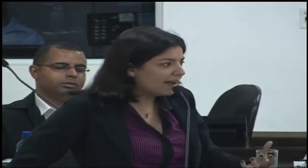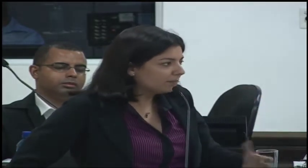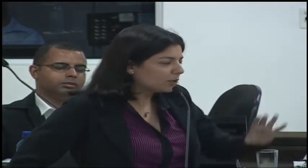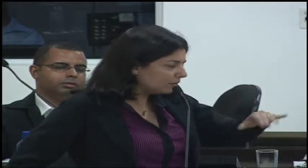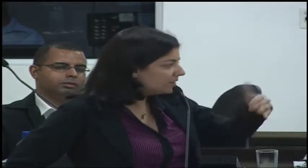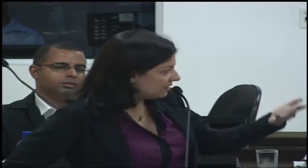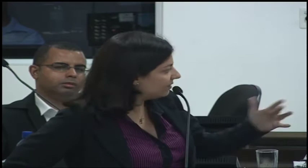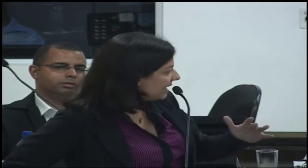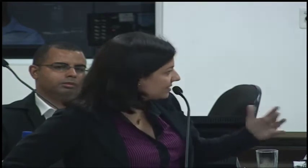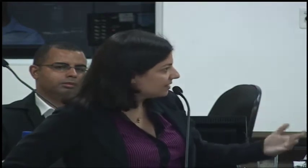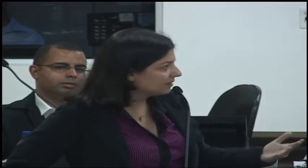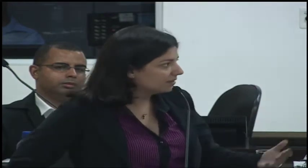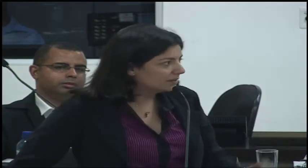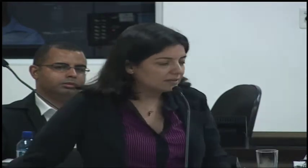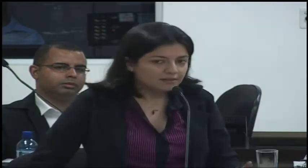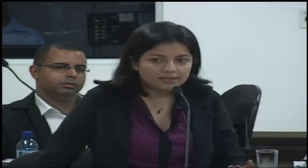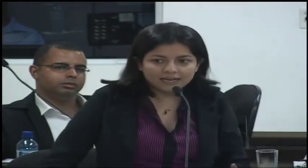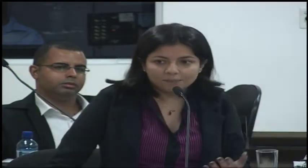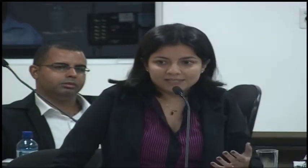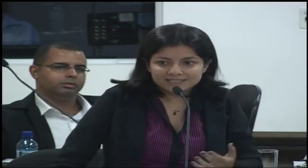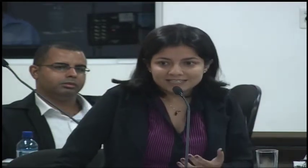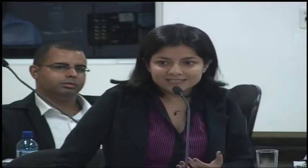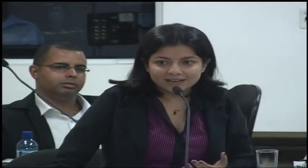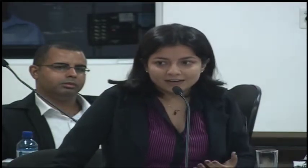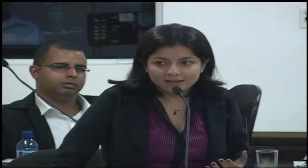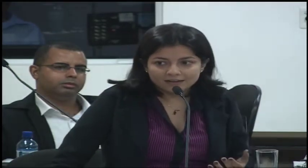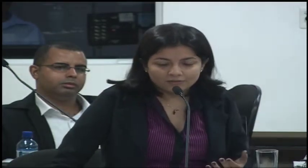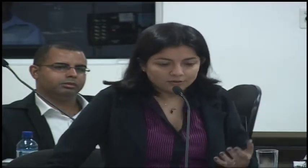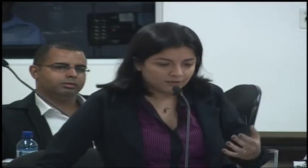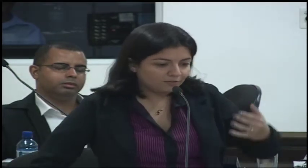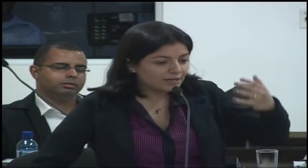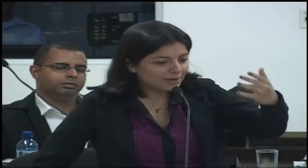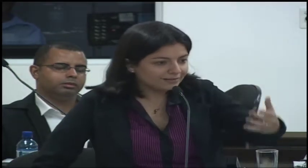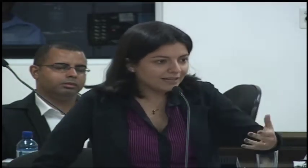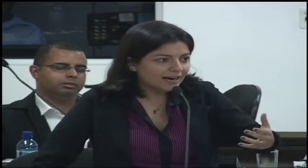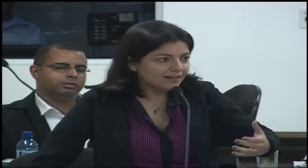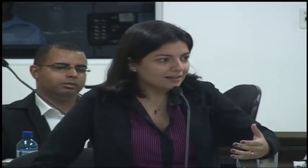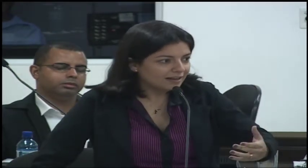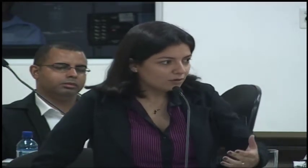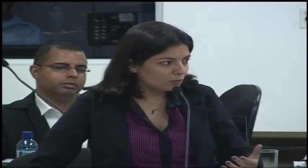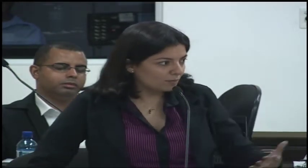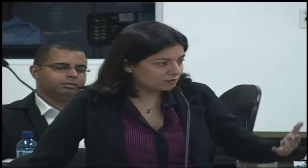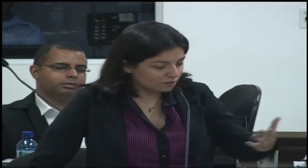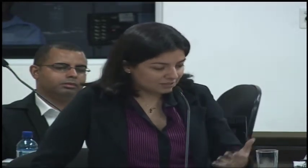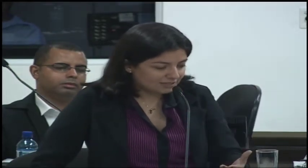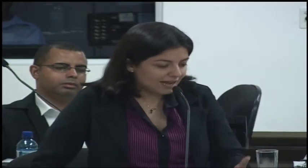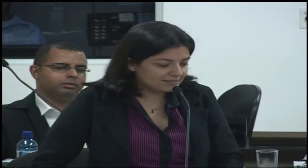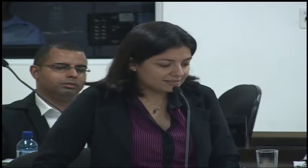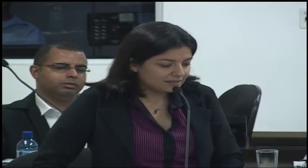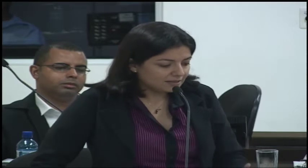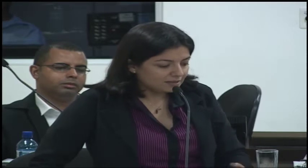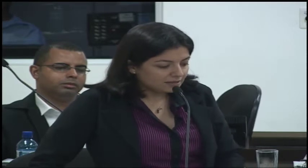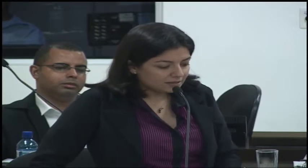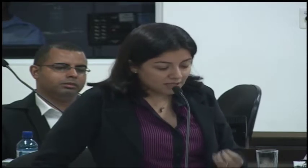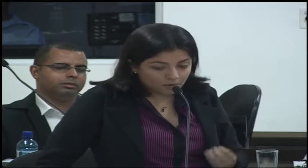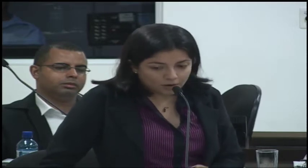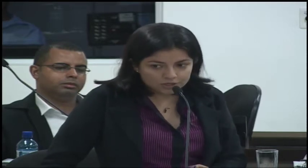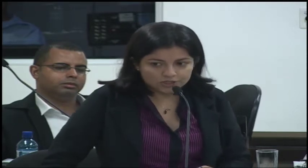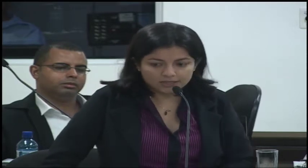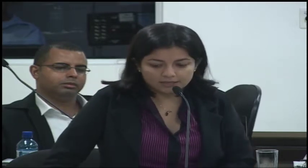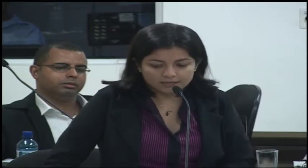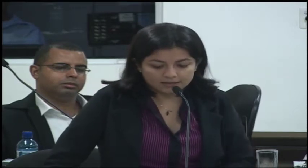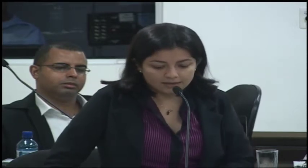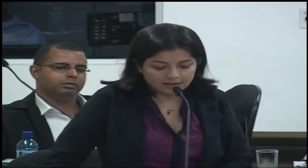mulher ou vice versa e ela precisa freqüentar uma sociedade que